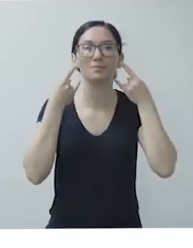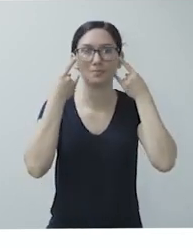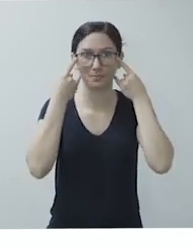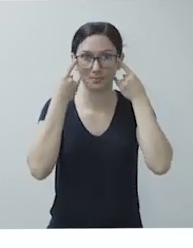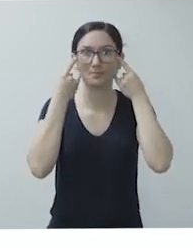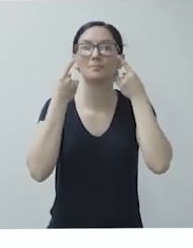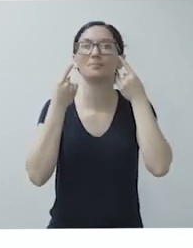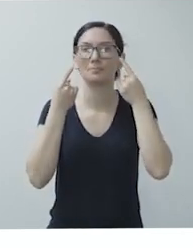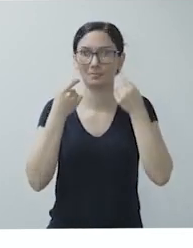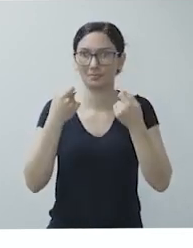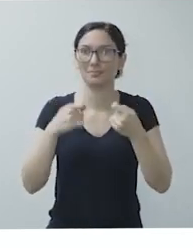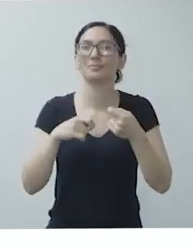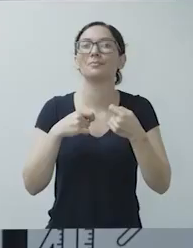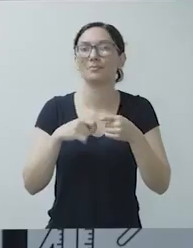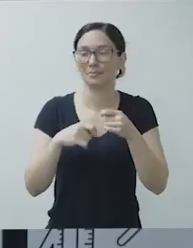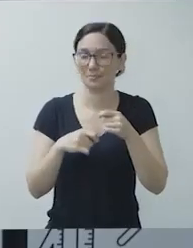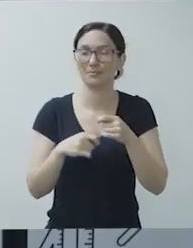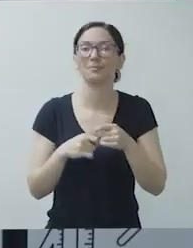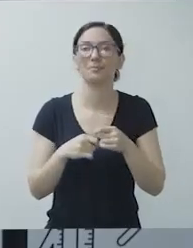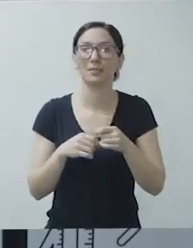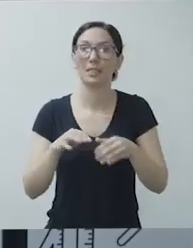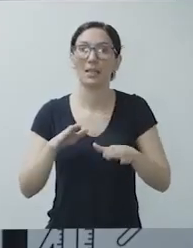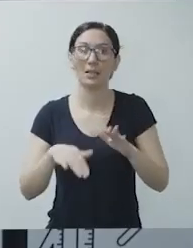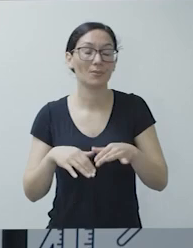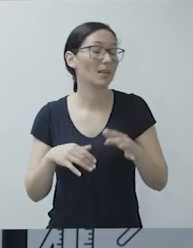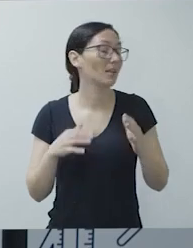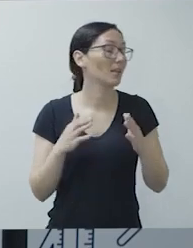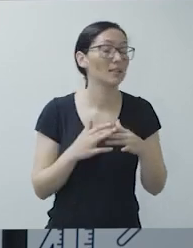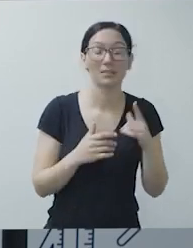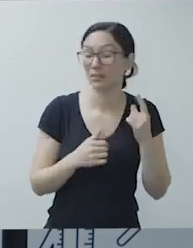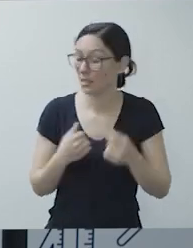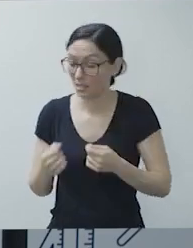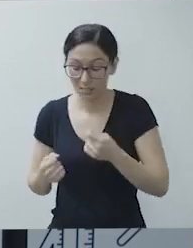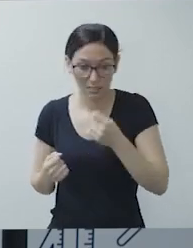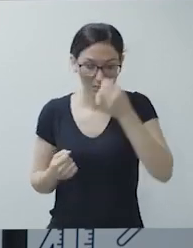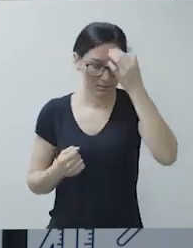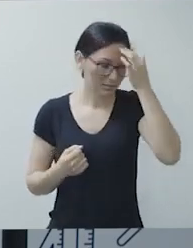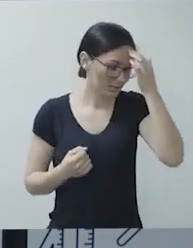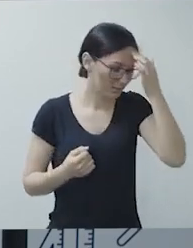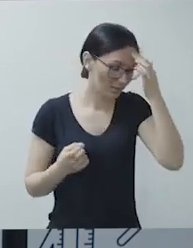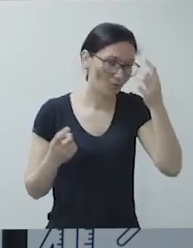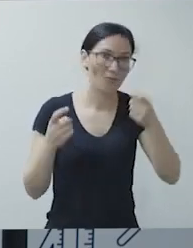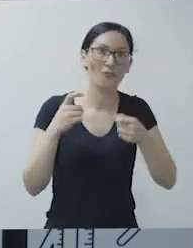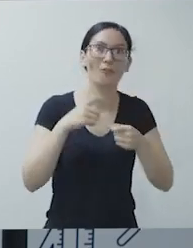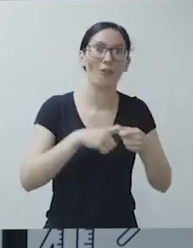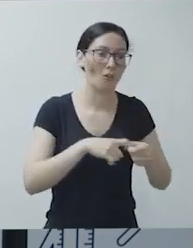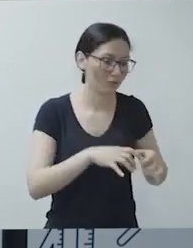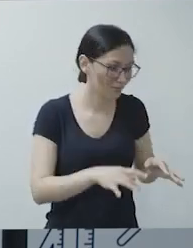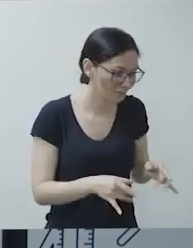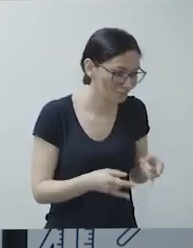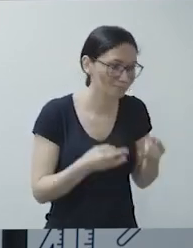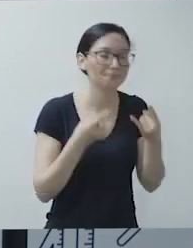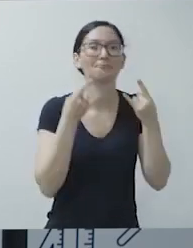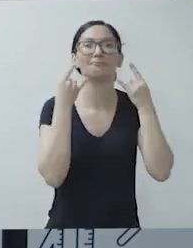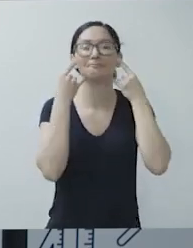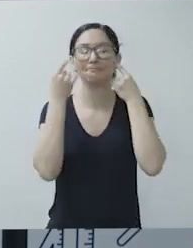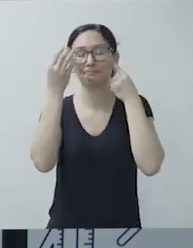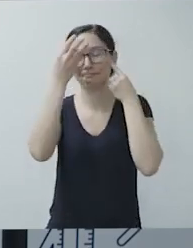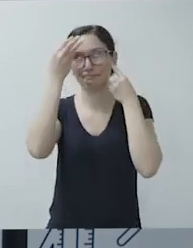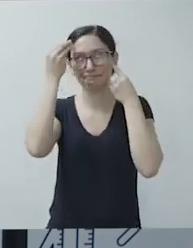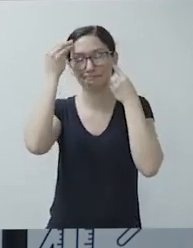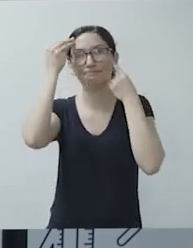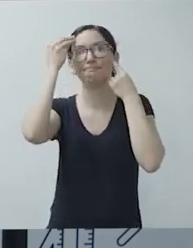de levar a nossa máscara, não é mesmo? Às vezes a gente sai de casa meio correndo e tem que voltar para pegar a máscara que a gente